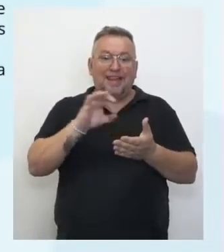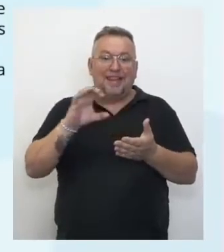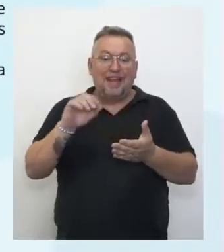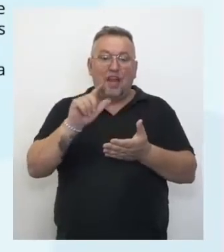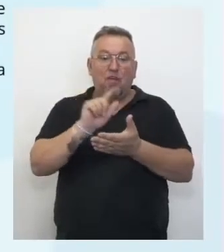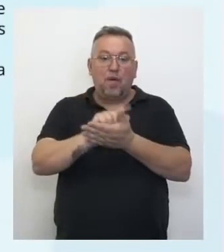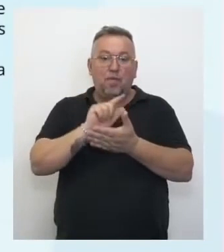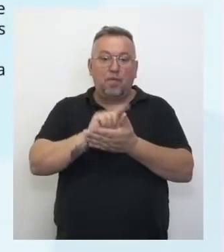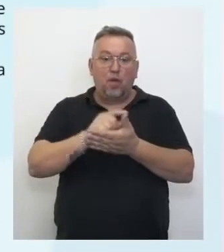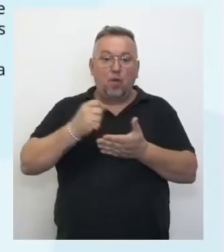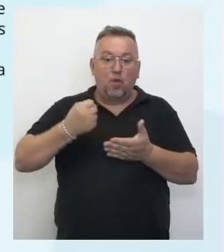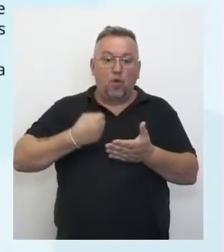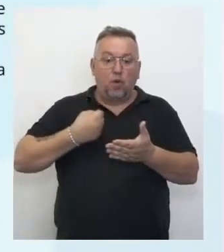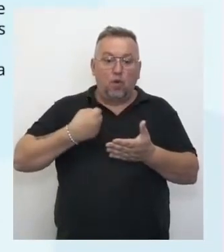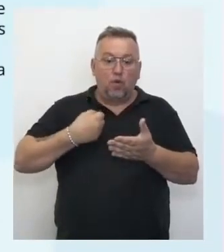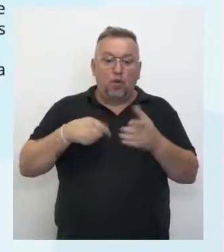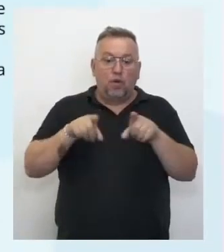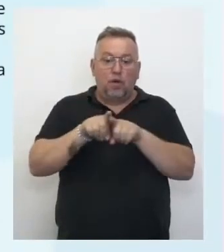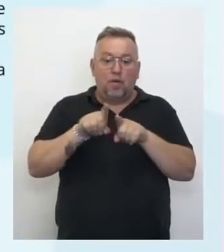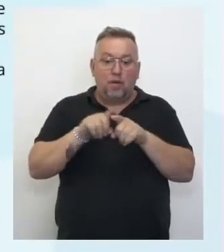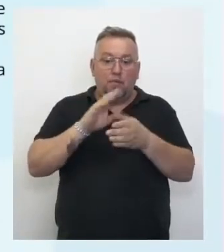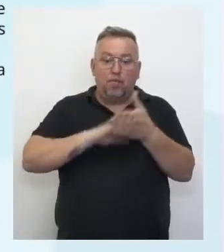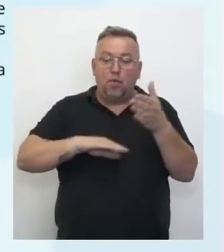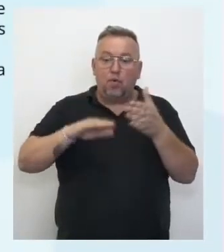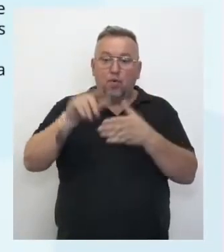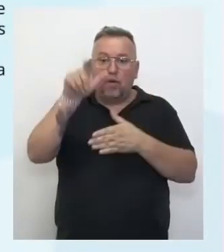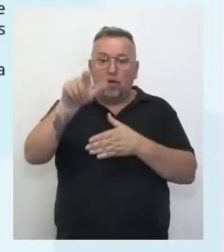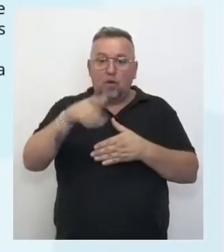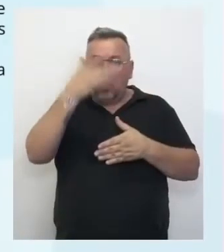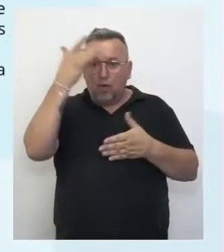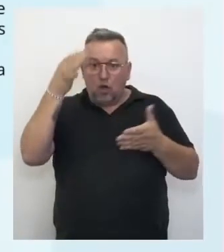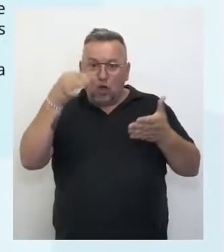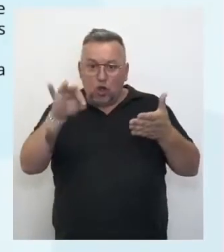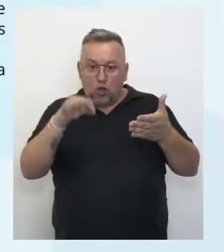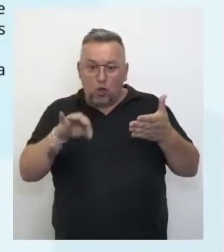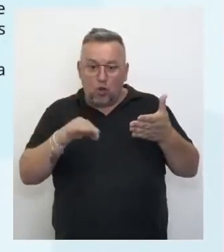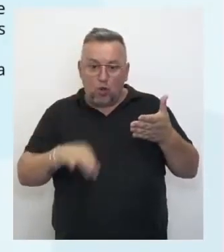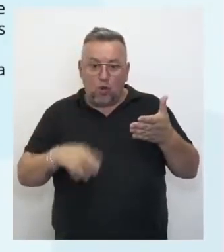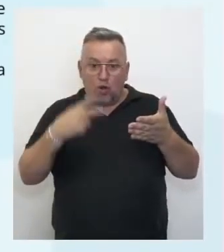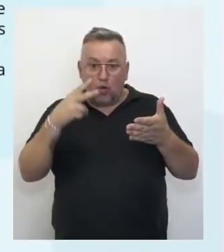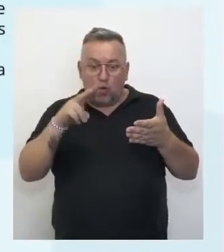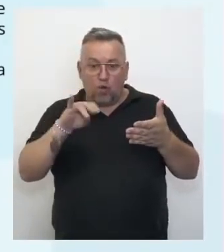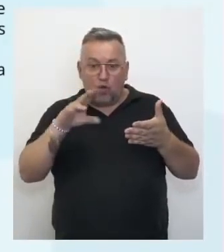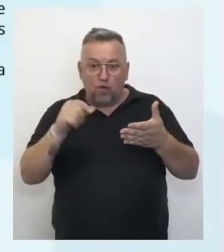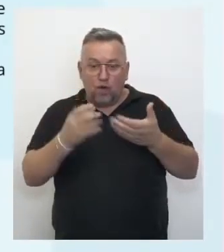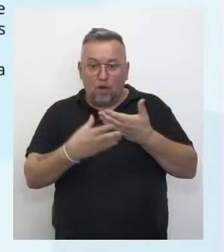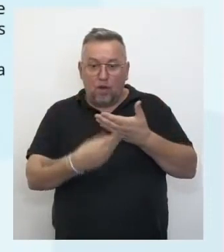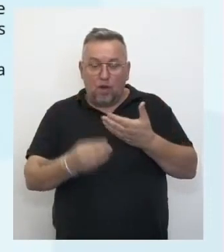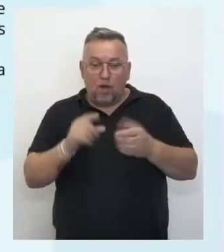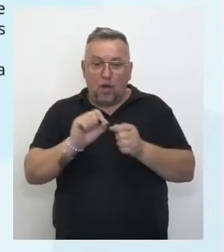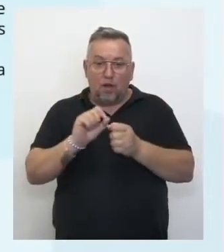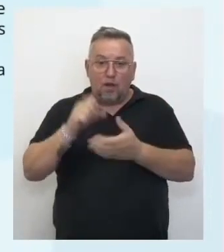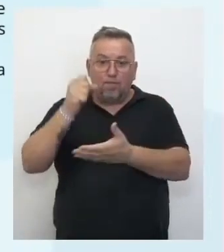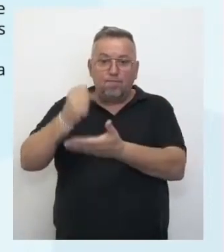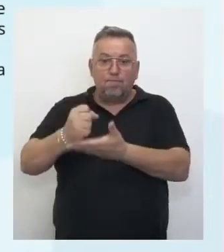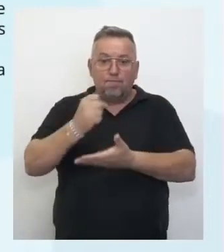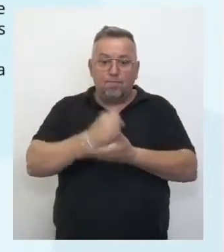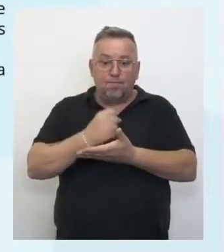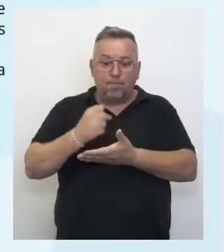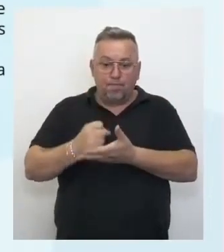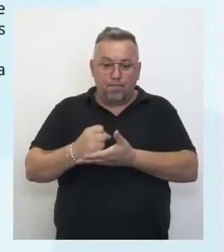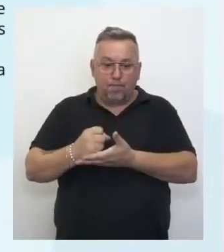folhas numeradas e assinada por todos os cidadãos, em 2 vias a serem protocoladas em seu